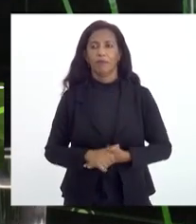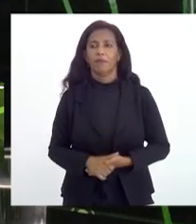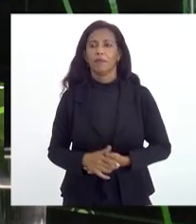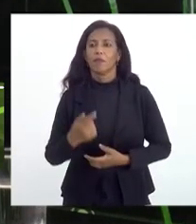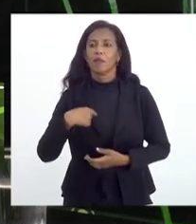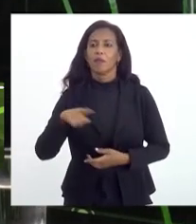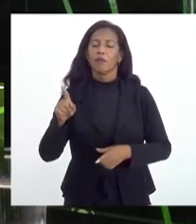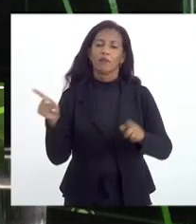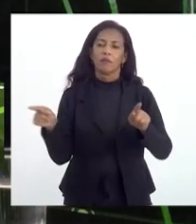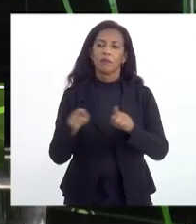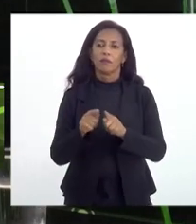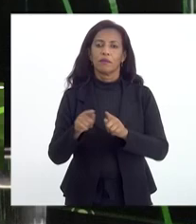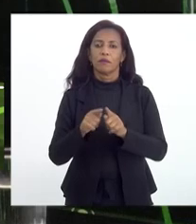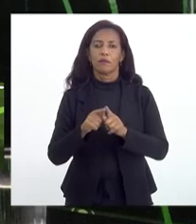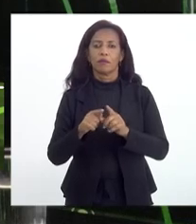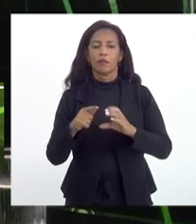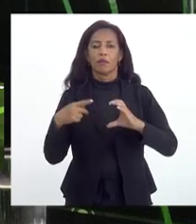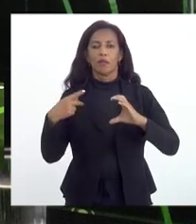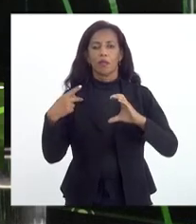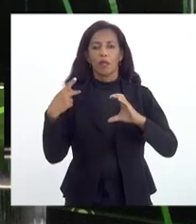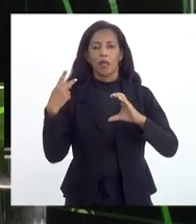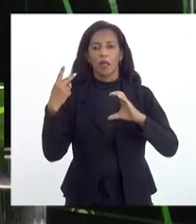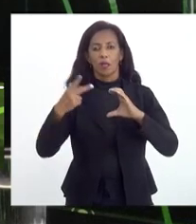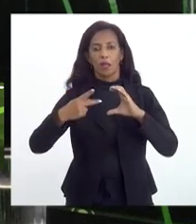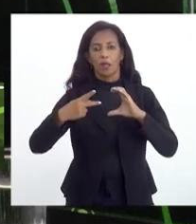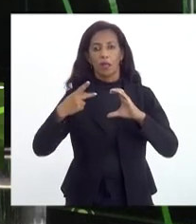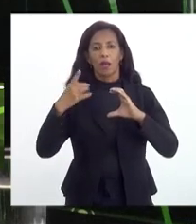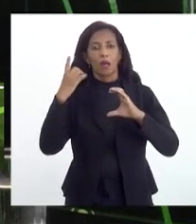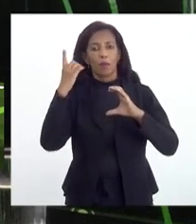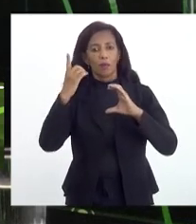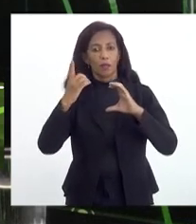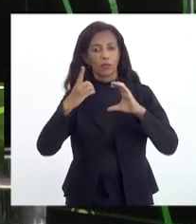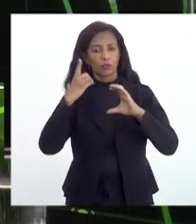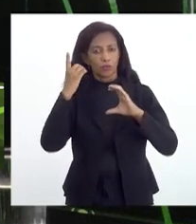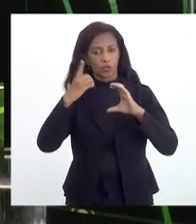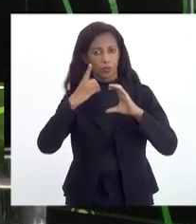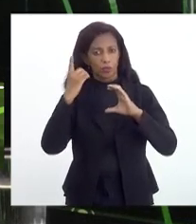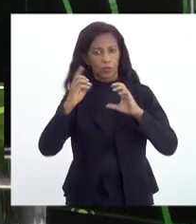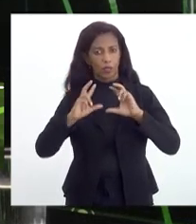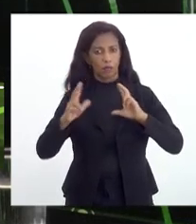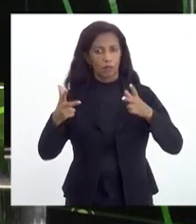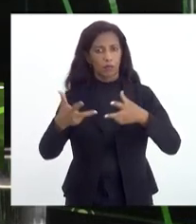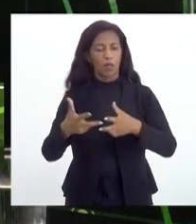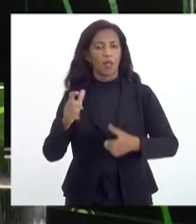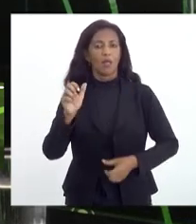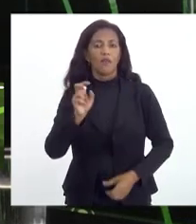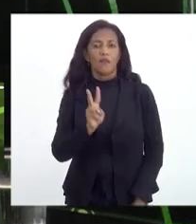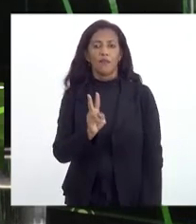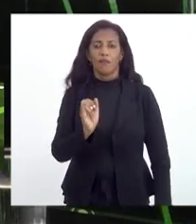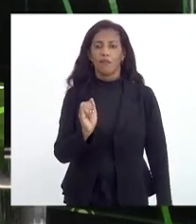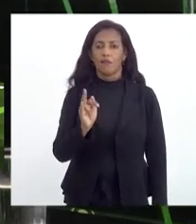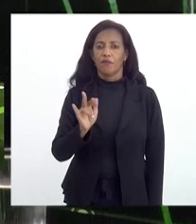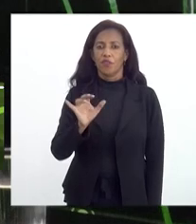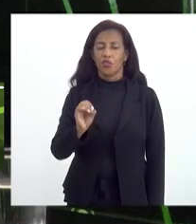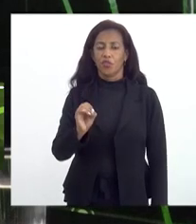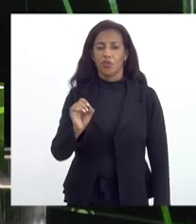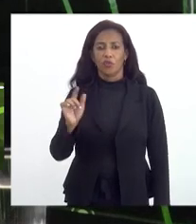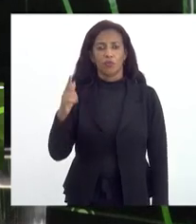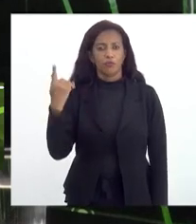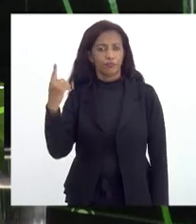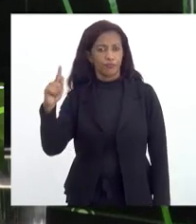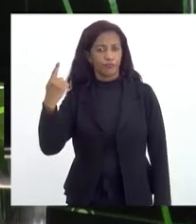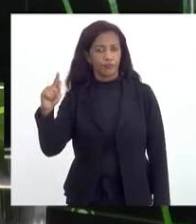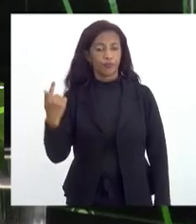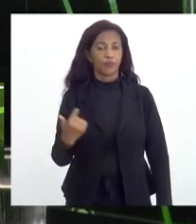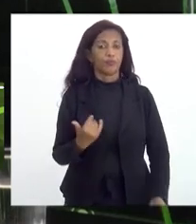estive também na Câmara de Deputados com o deputado Lucas Virgílio, de Goiás, e já